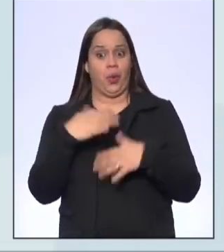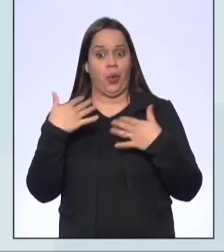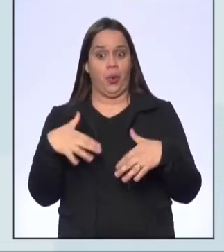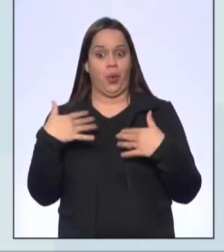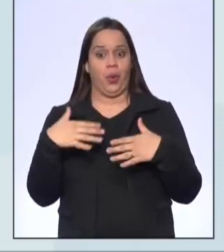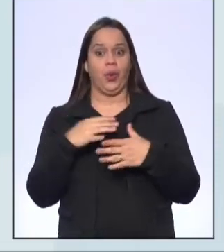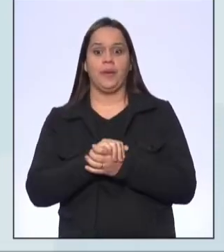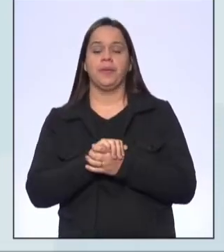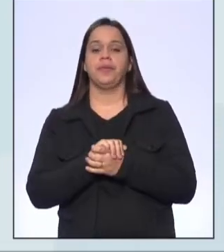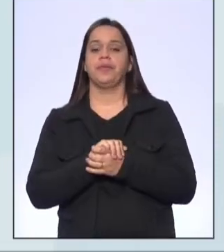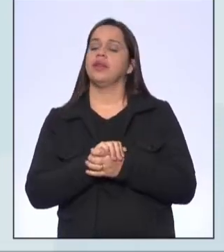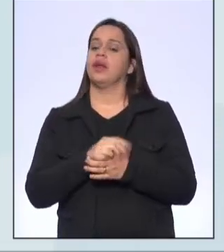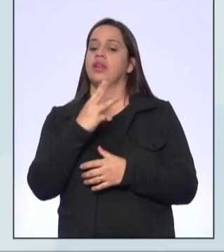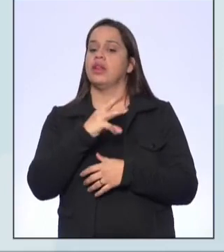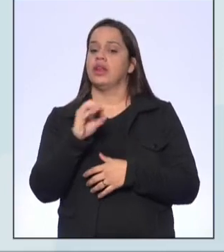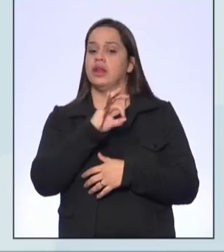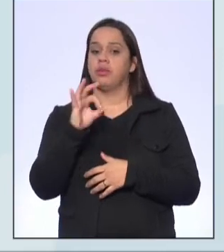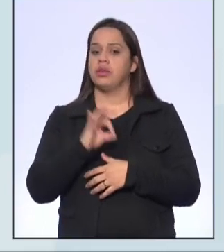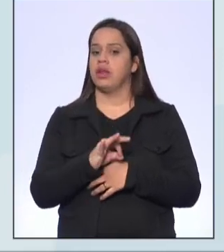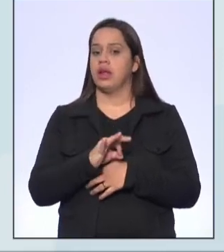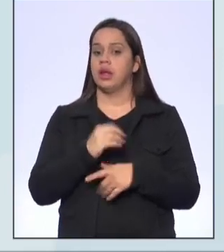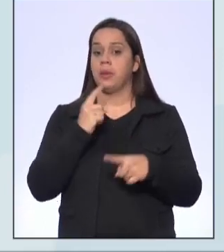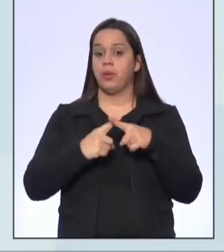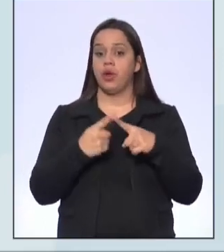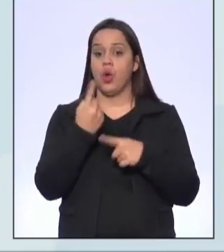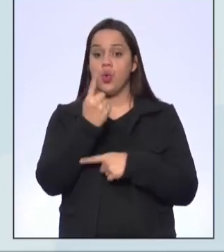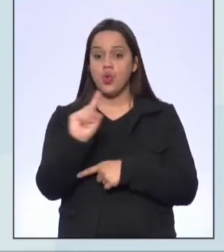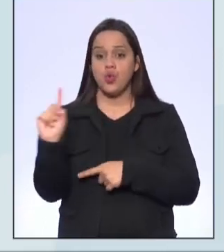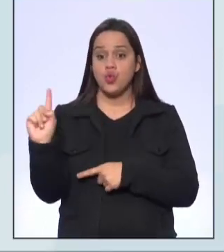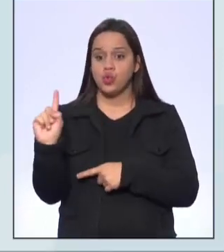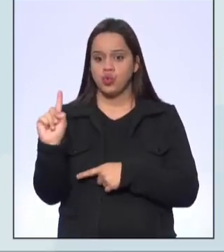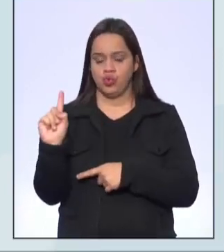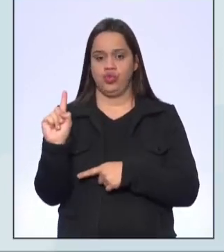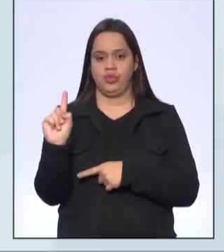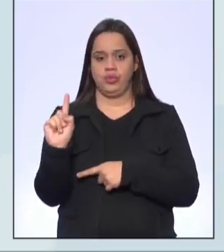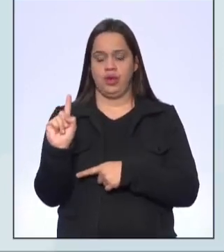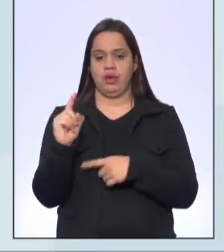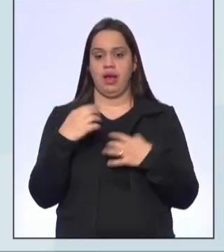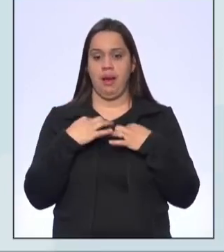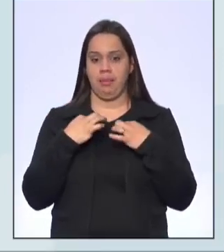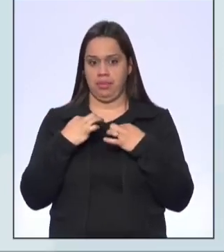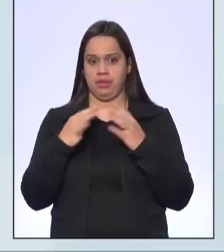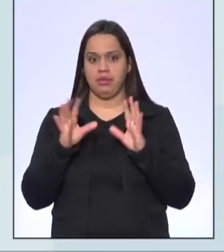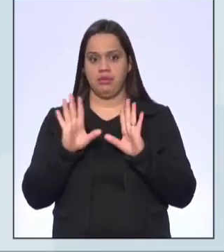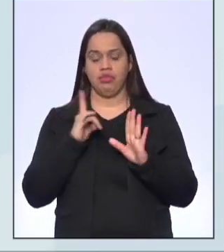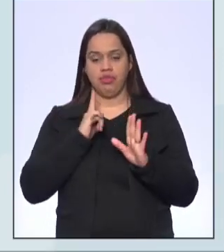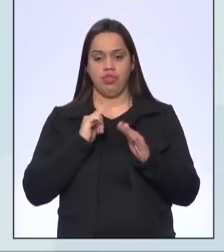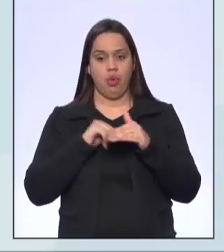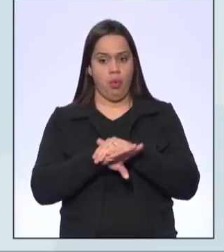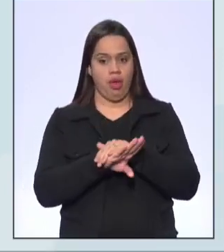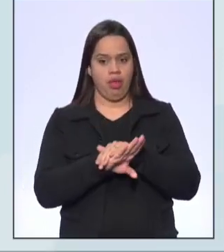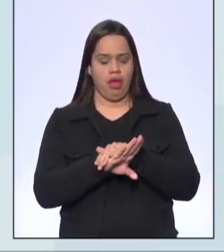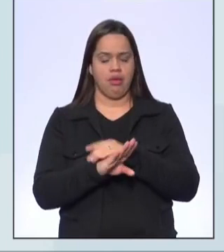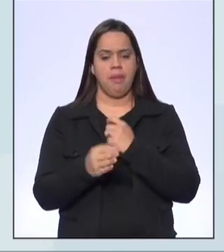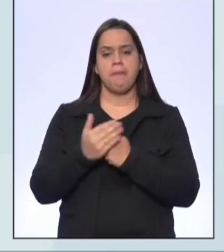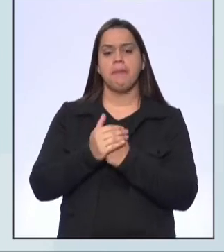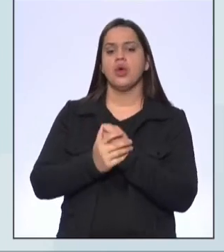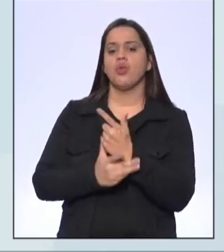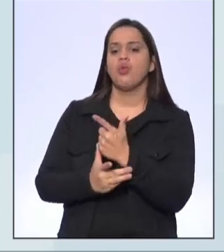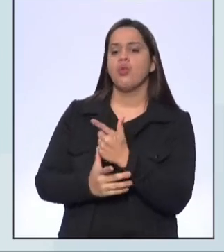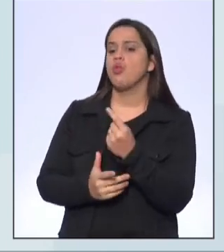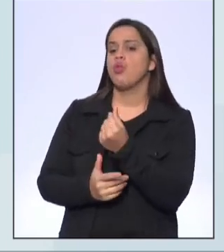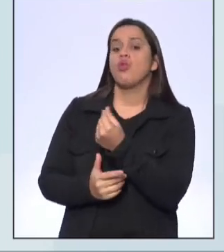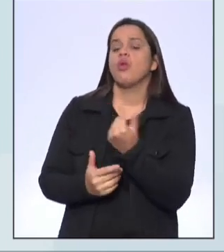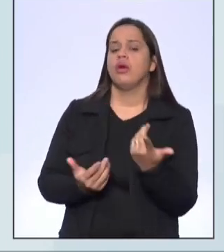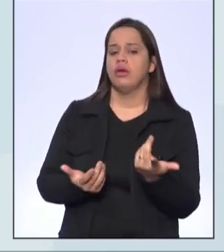Então, desconto de 30%. Porque era a última peça do estoque. Quanto ela pagou? Prestem bastante atenção na questão do